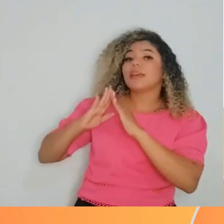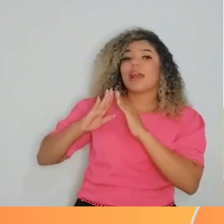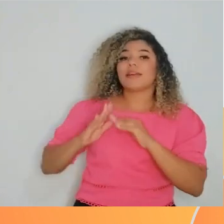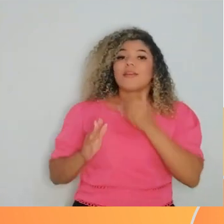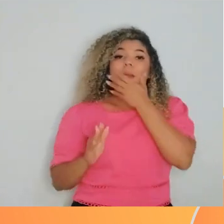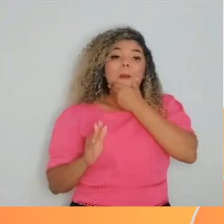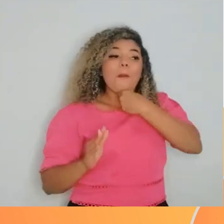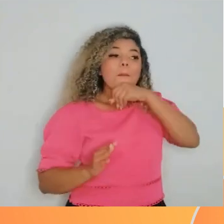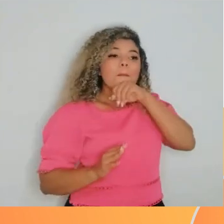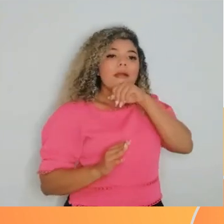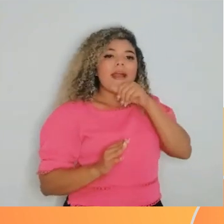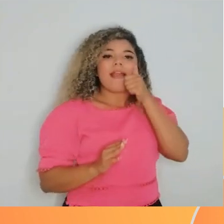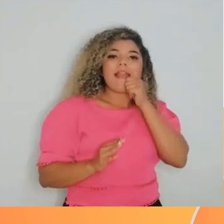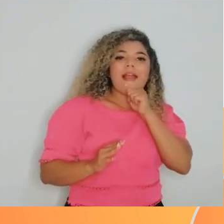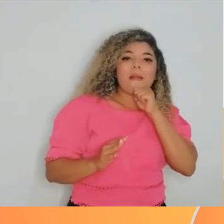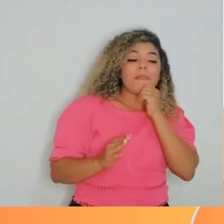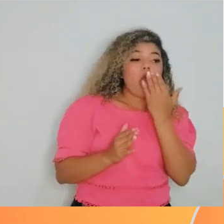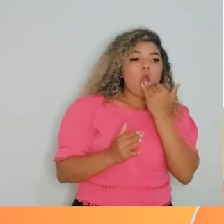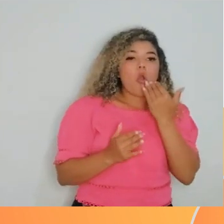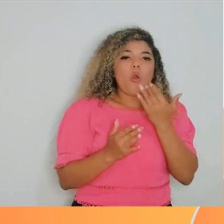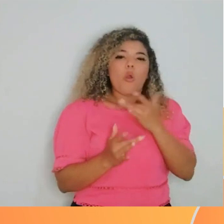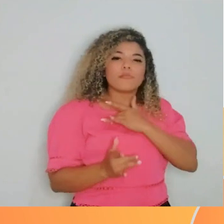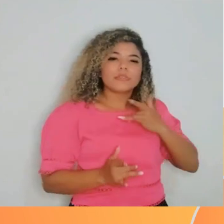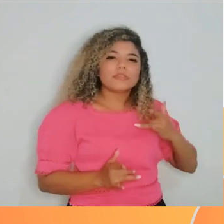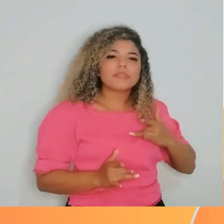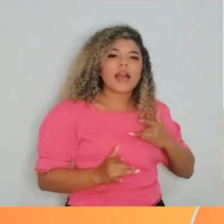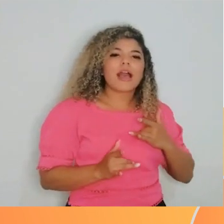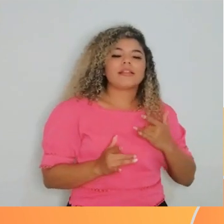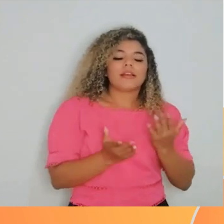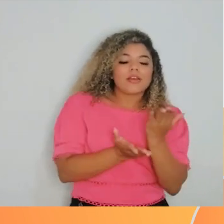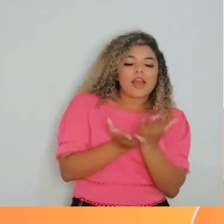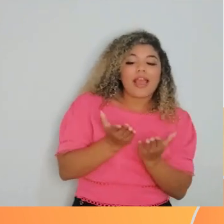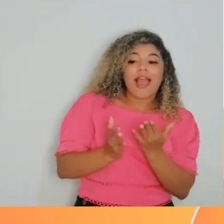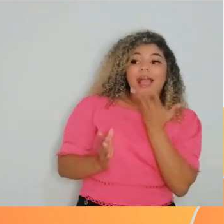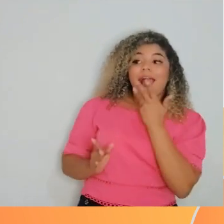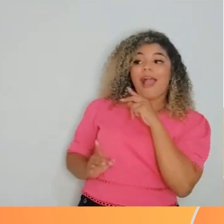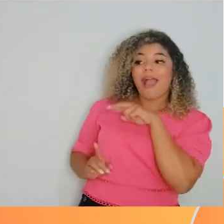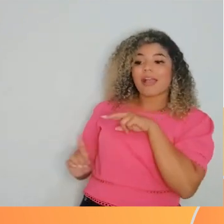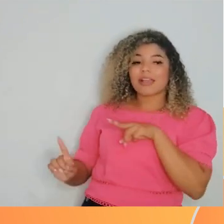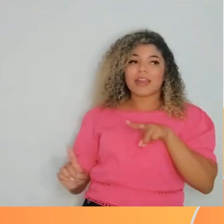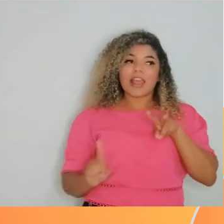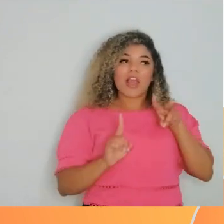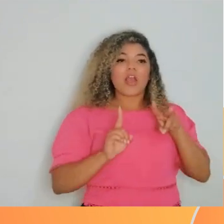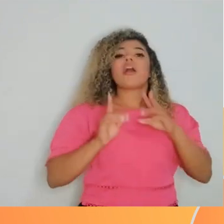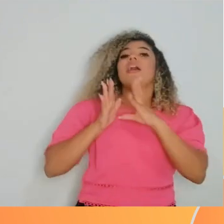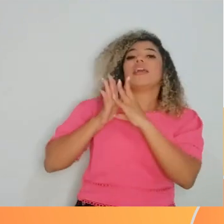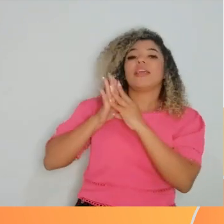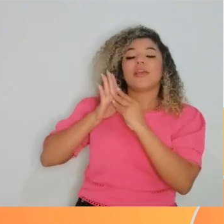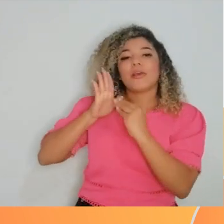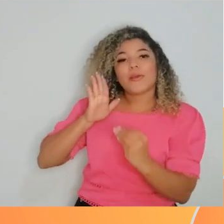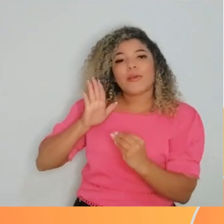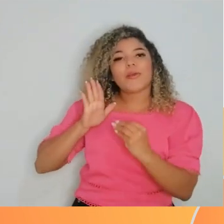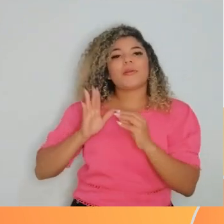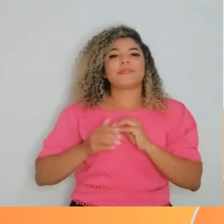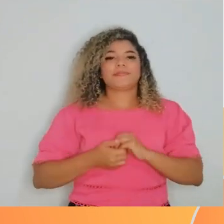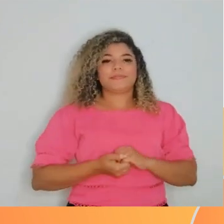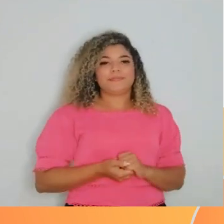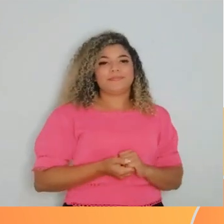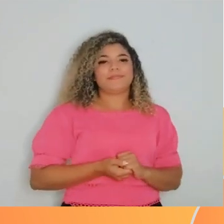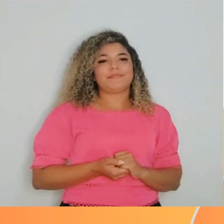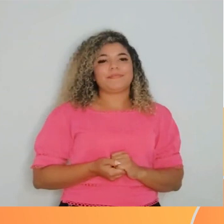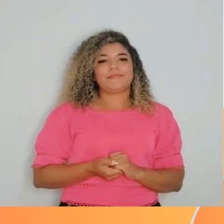exemplo vem dos pais. Quando os pais têm uma alimentação mais saudável, mais equilibrada, a criança tem esse exemplo em casa,